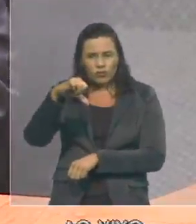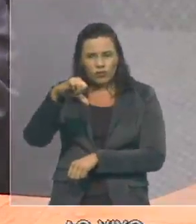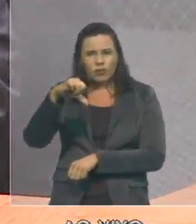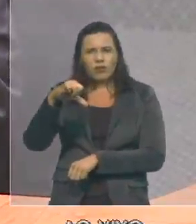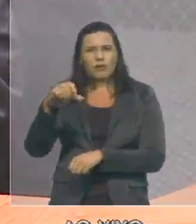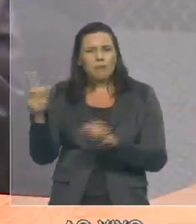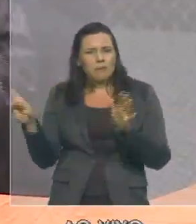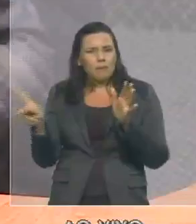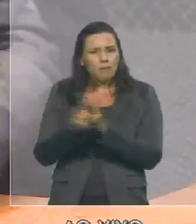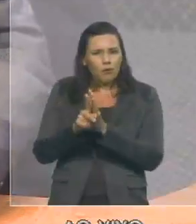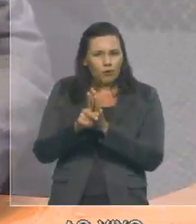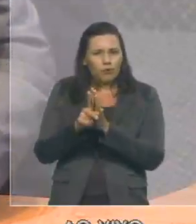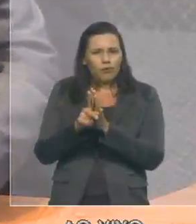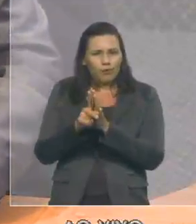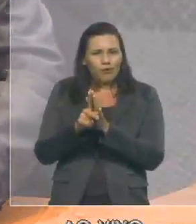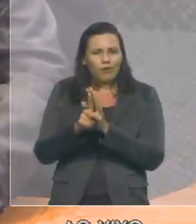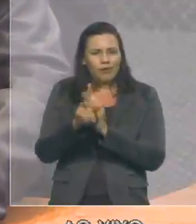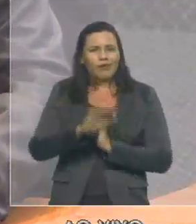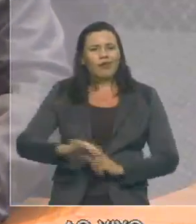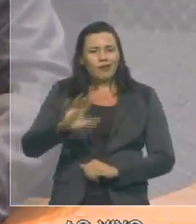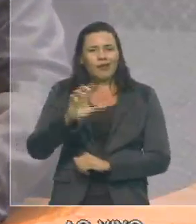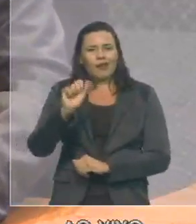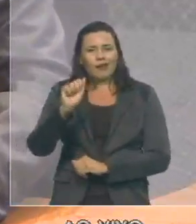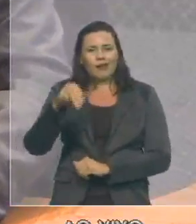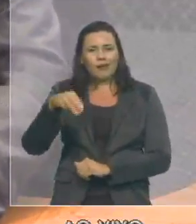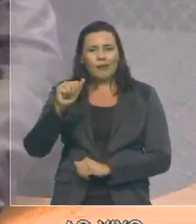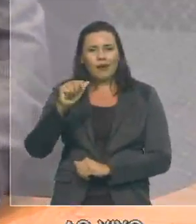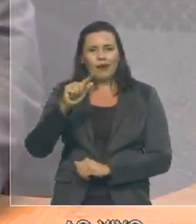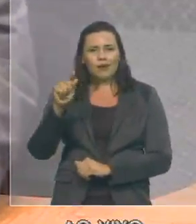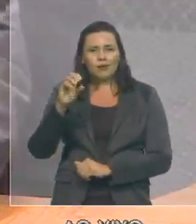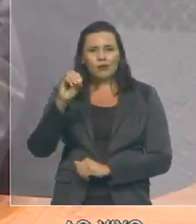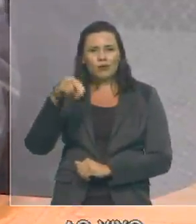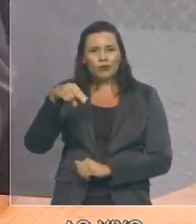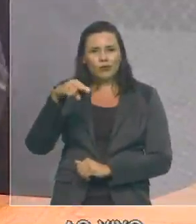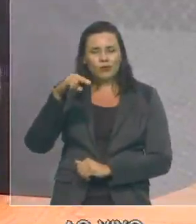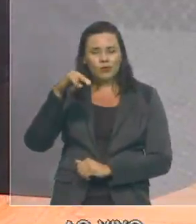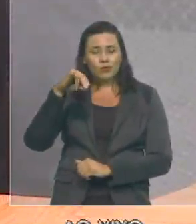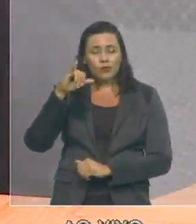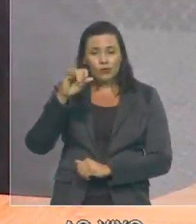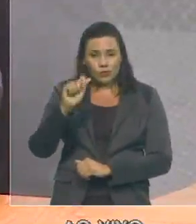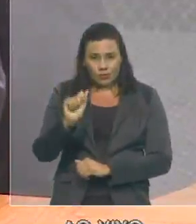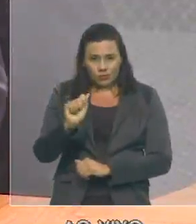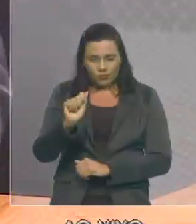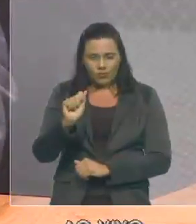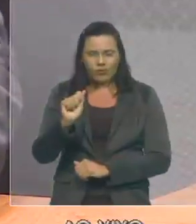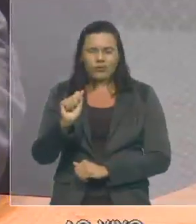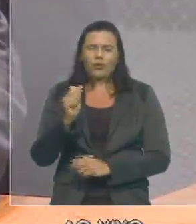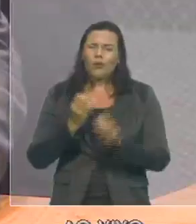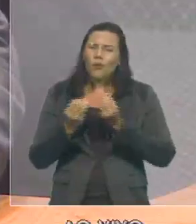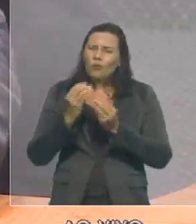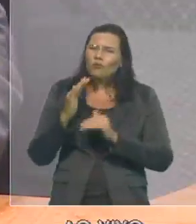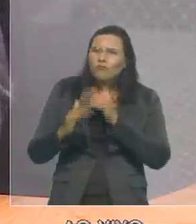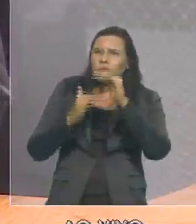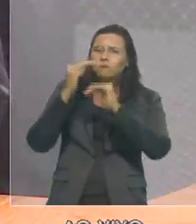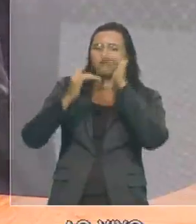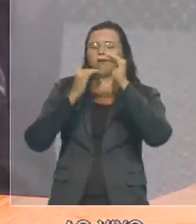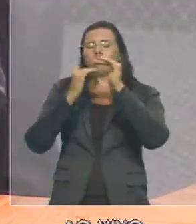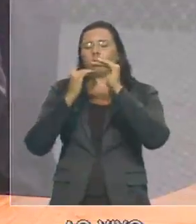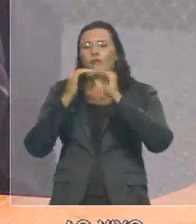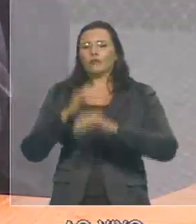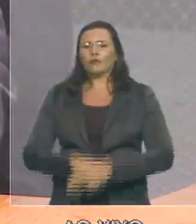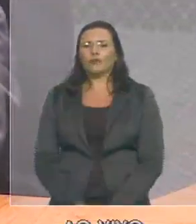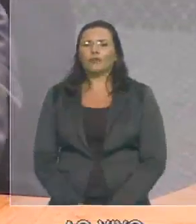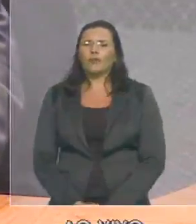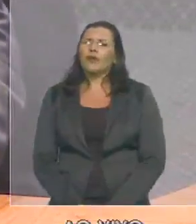naturais. Isso realmente sempre pertinente como um tema recorrente às nossas reuniões.